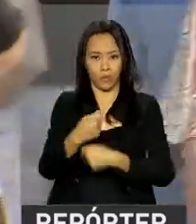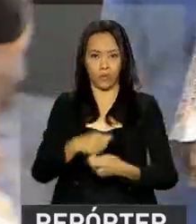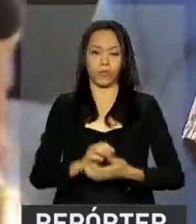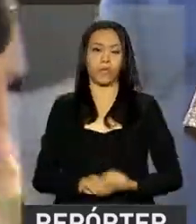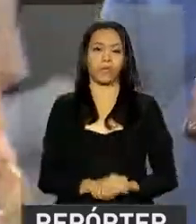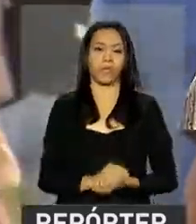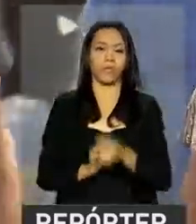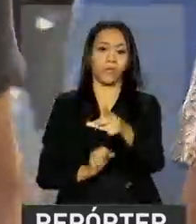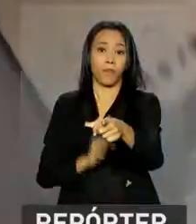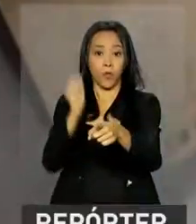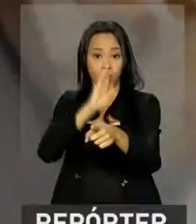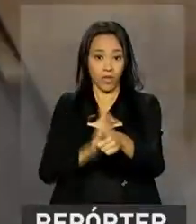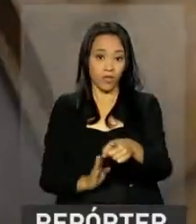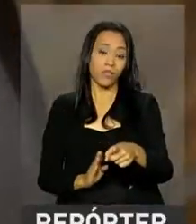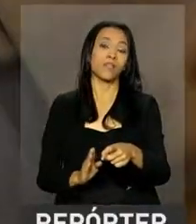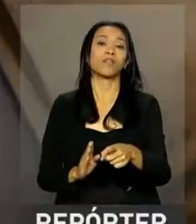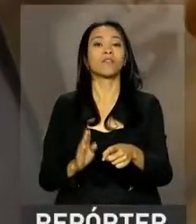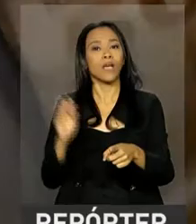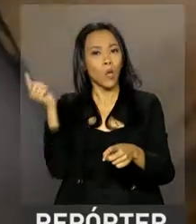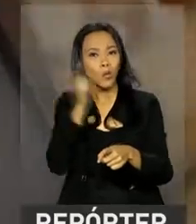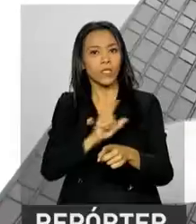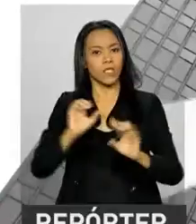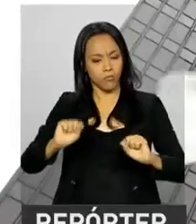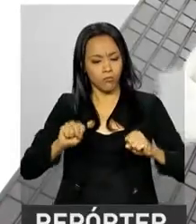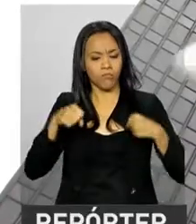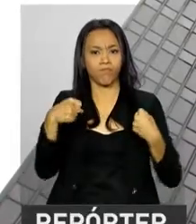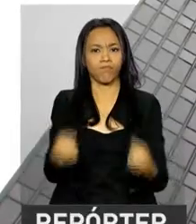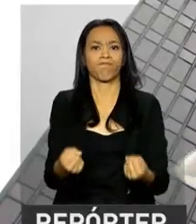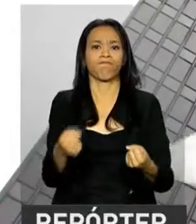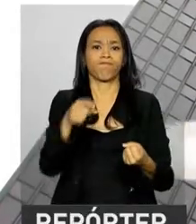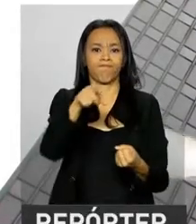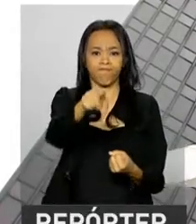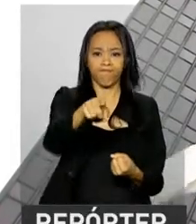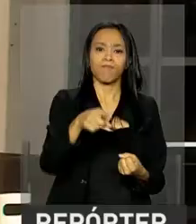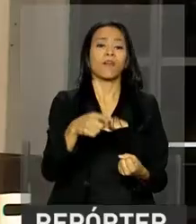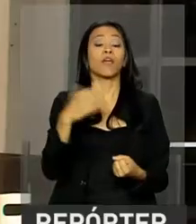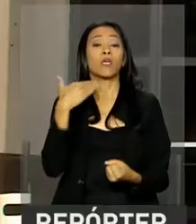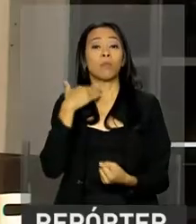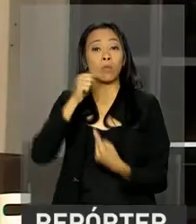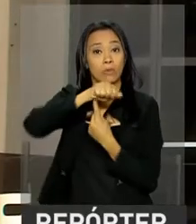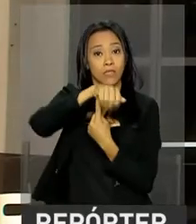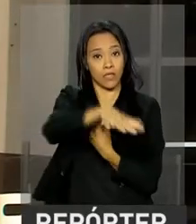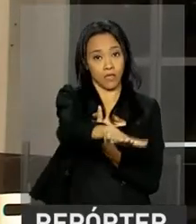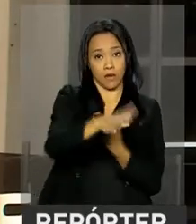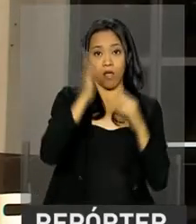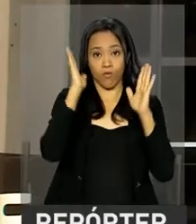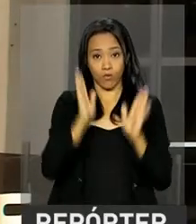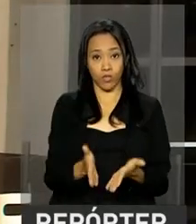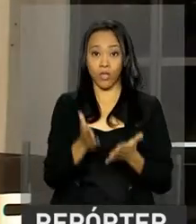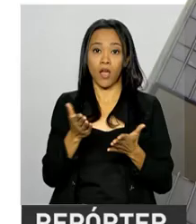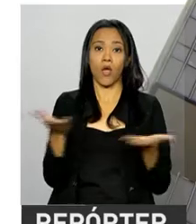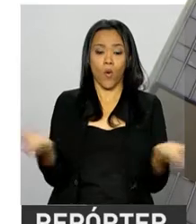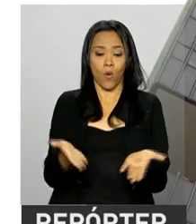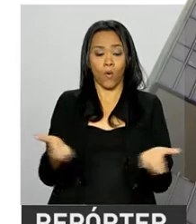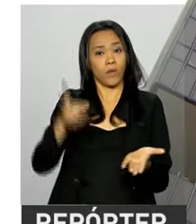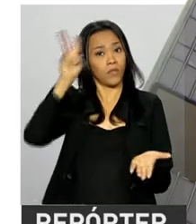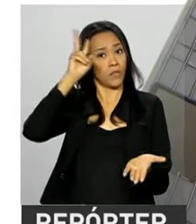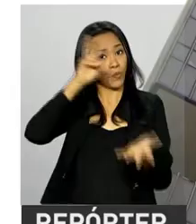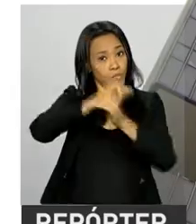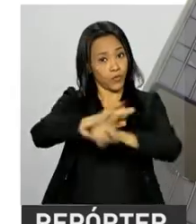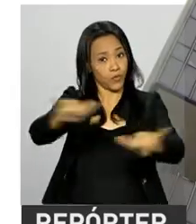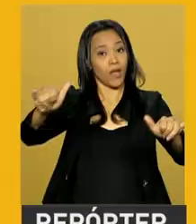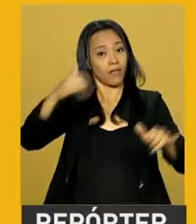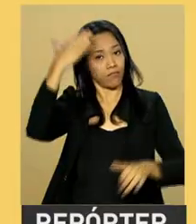O Brasil está saindo da crise e o Índice de Atividade Econômica do Banco Central, divulgado nesta segunda-feira, confirma